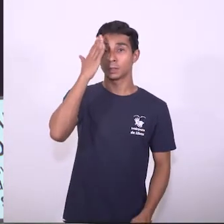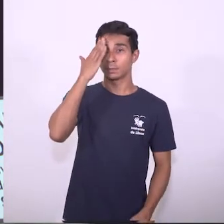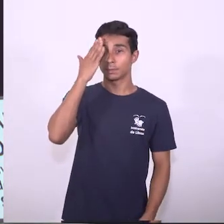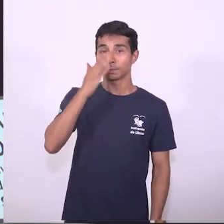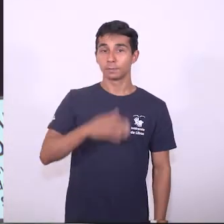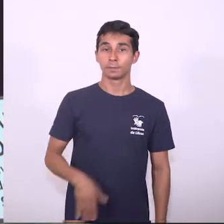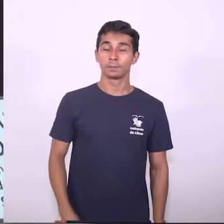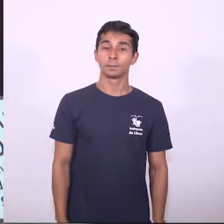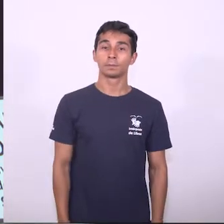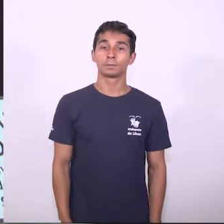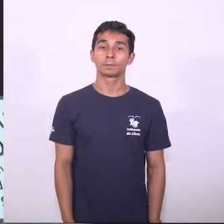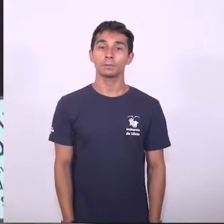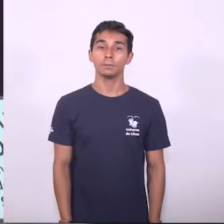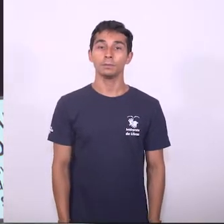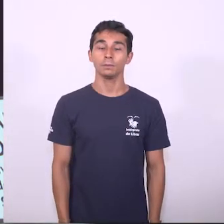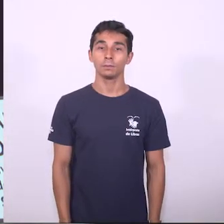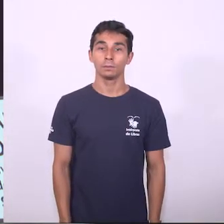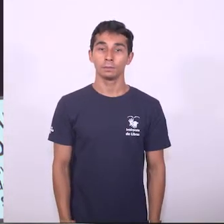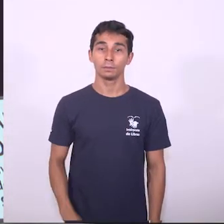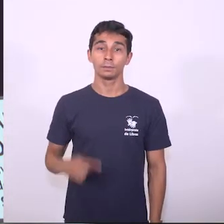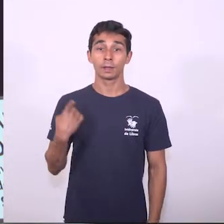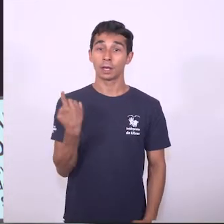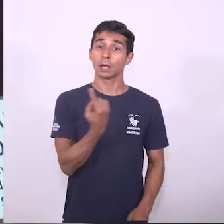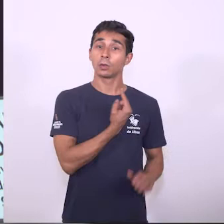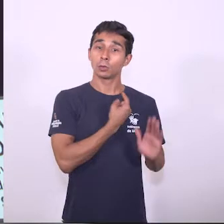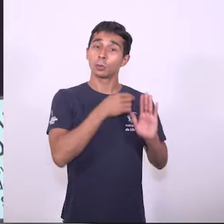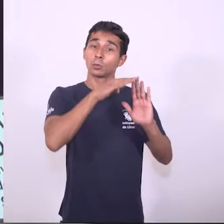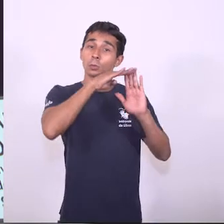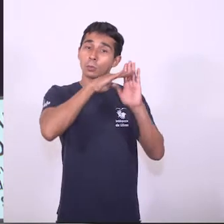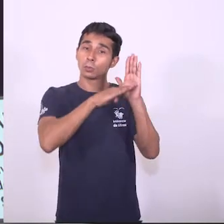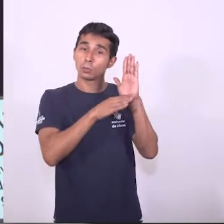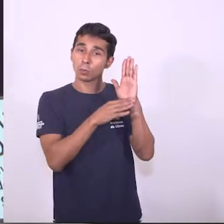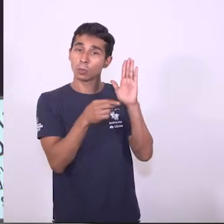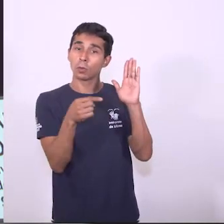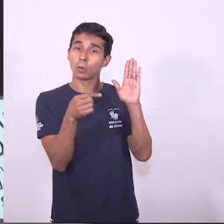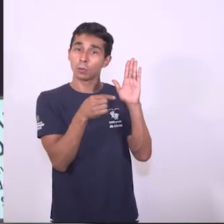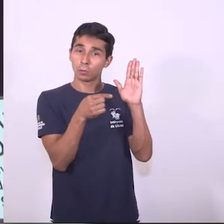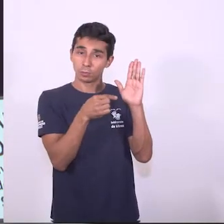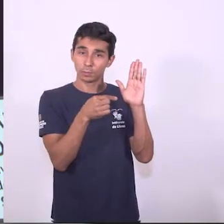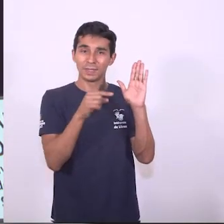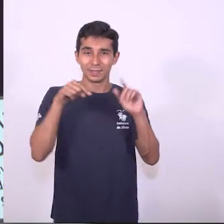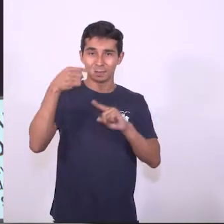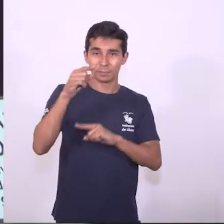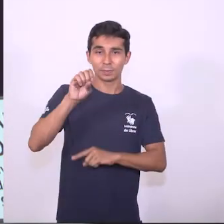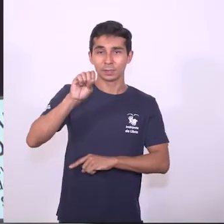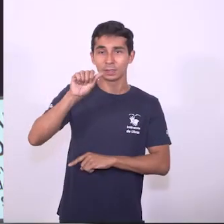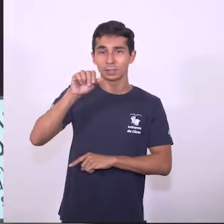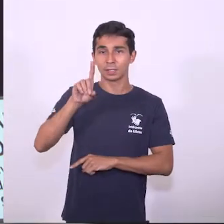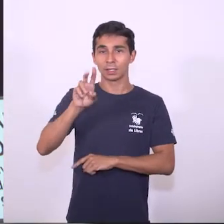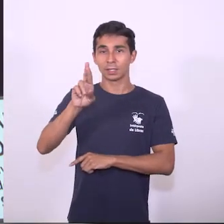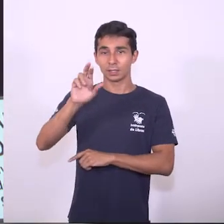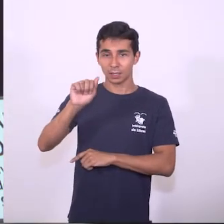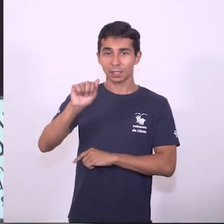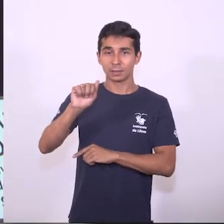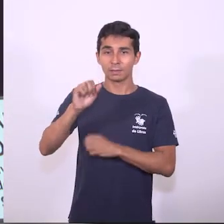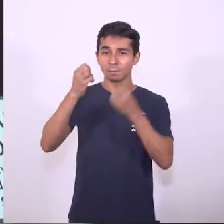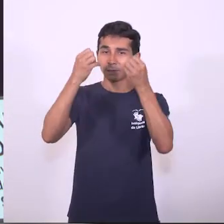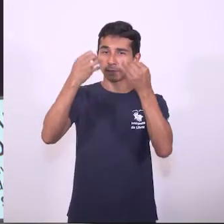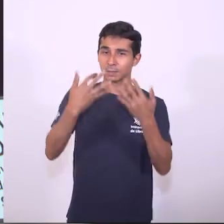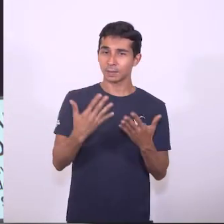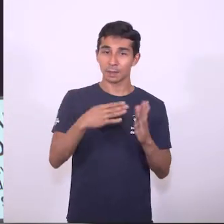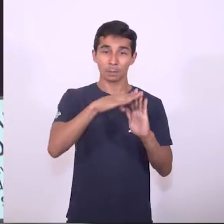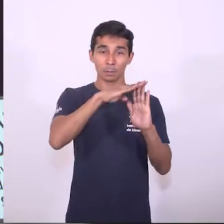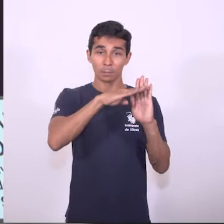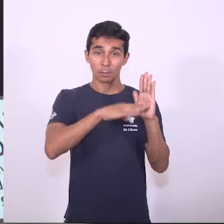e que as ações, o nosso protocolo clínico de manejo, que a Sandra vai comentar, ele vai se aprimorar, ele já está